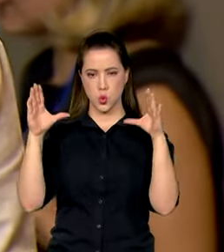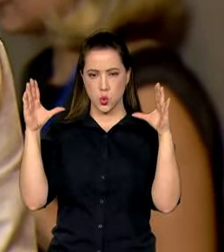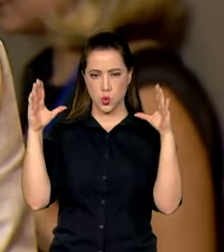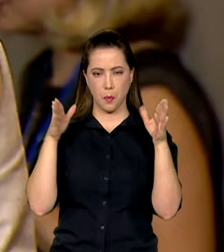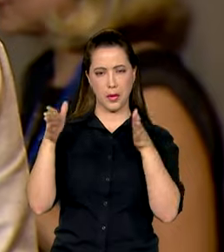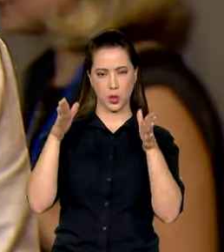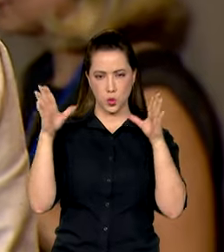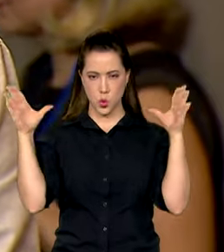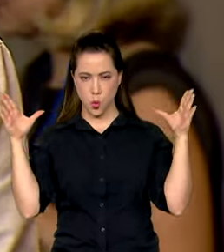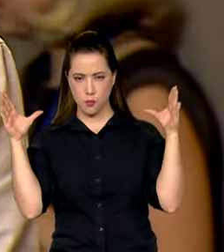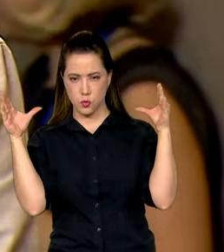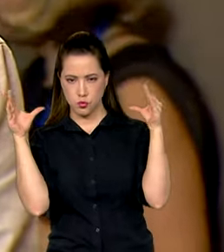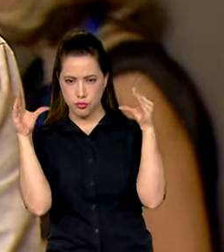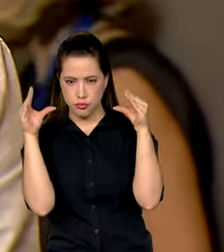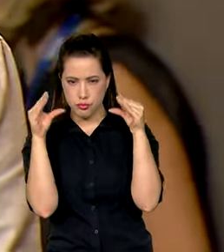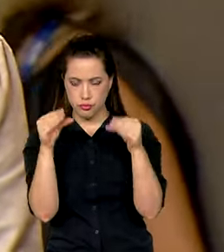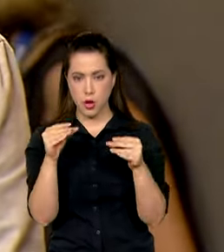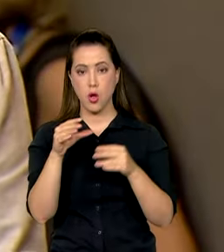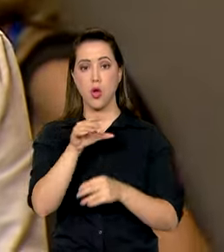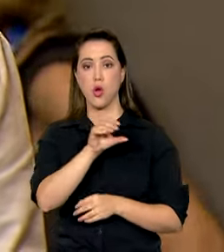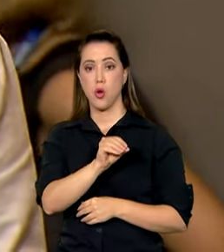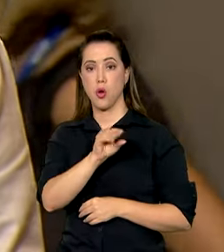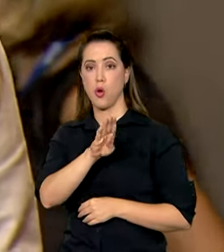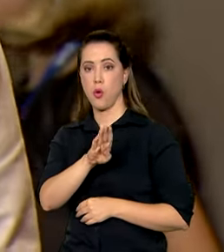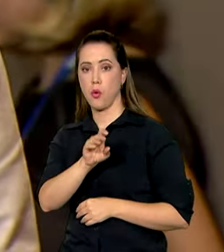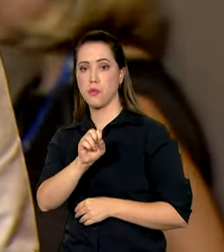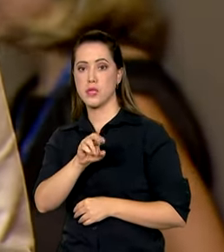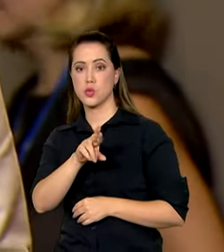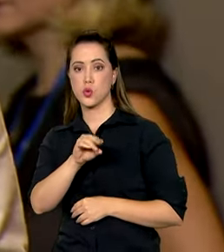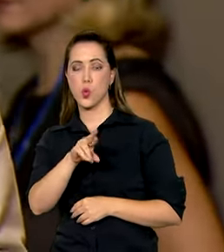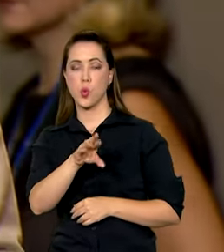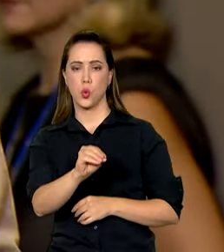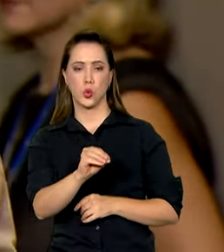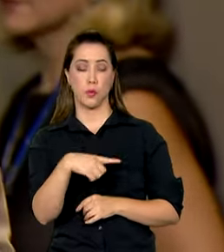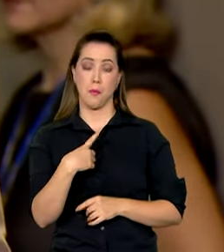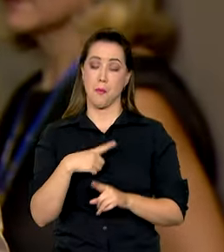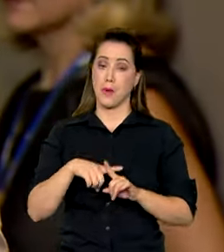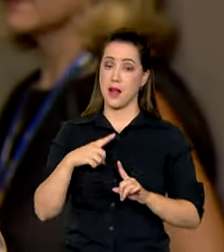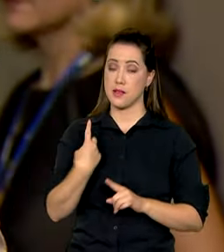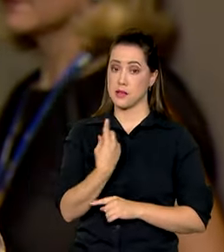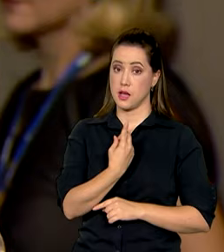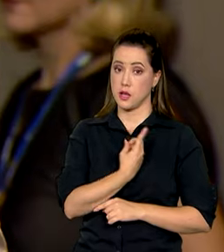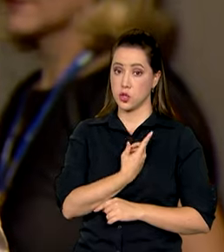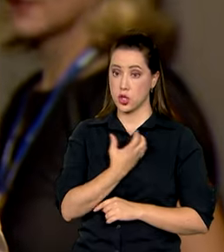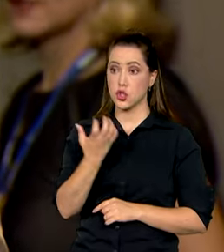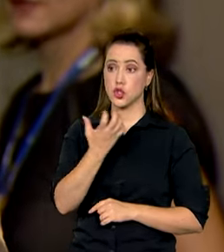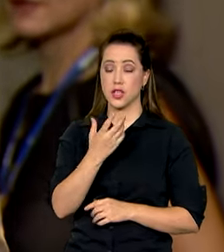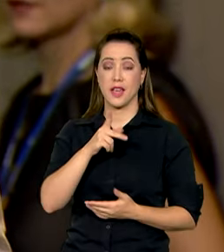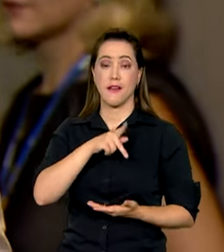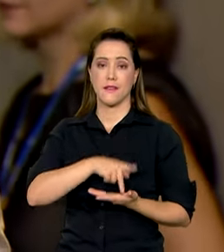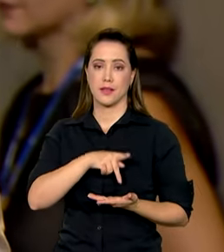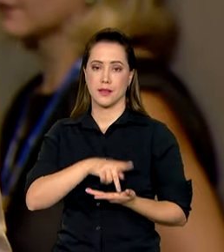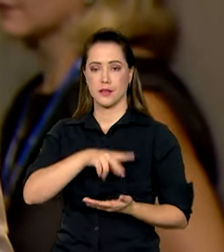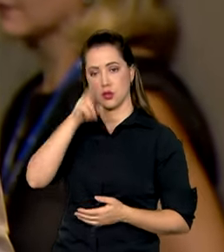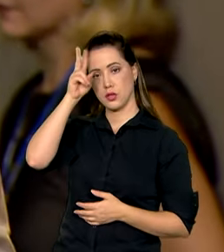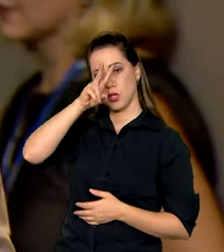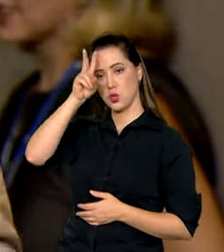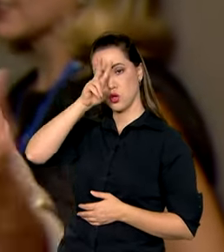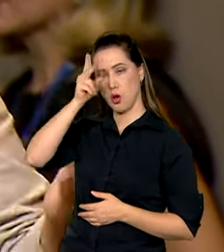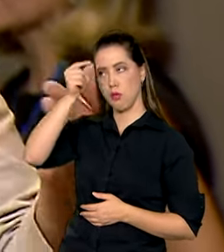portanto, que defendemos a verdade histórica, nós precisamos fazer uma grande operação,